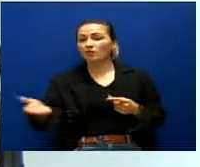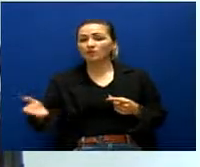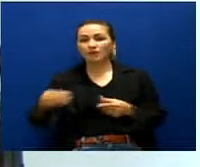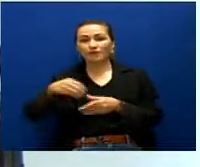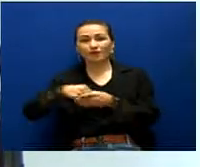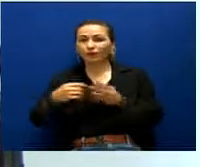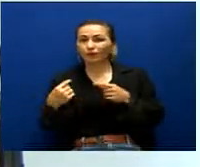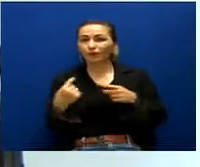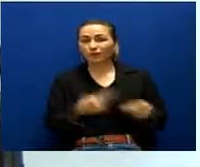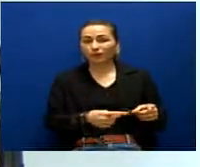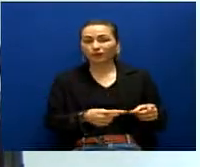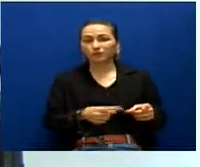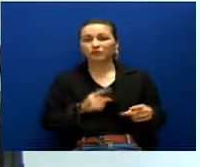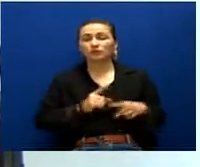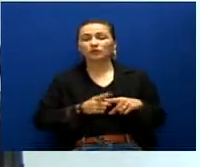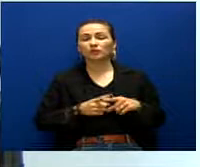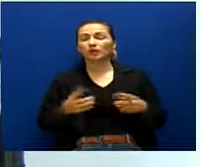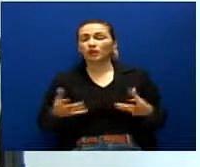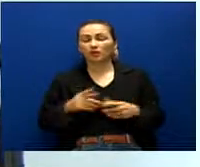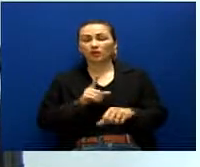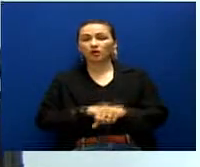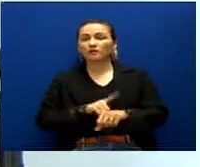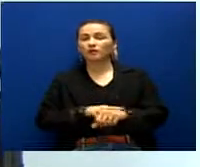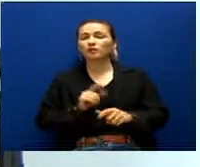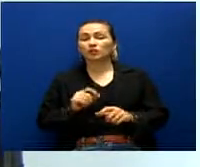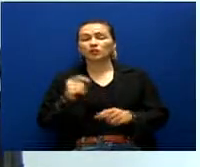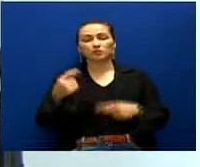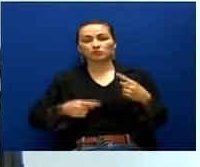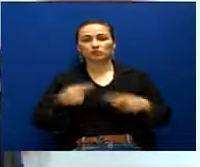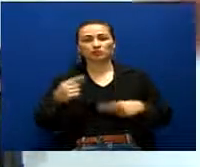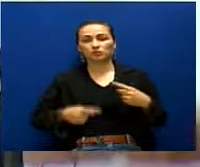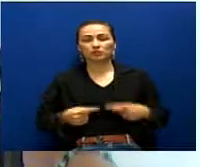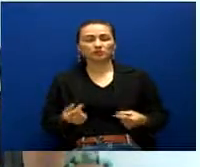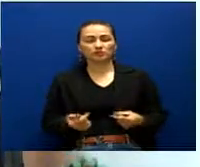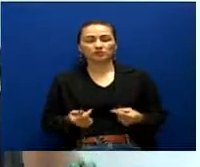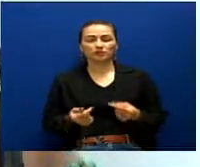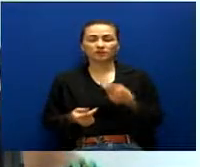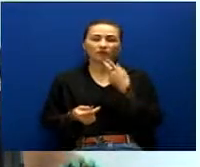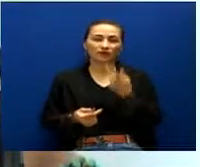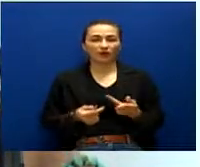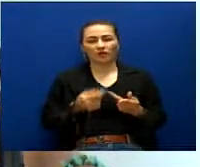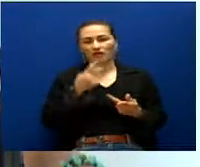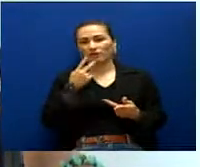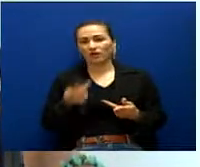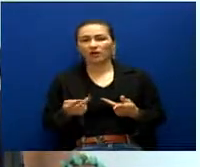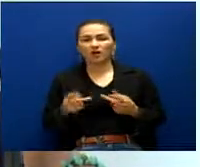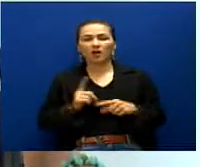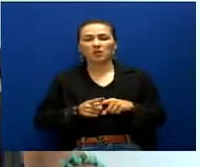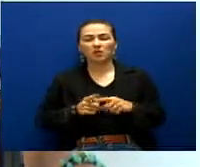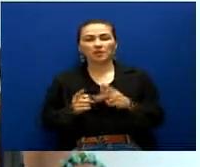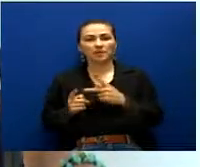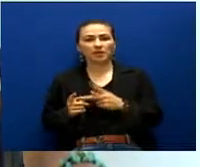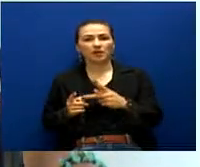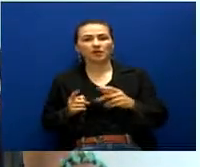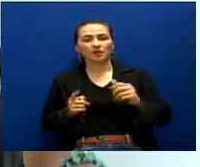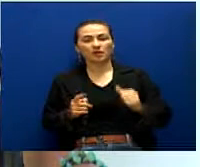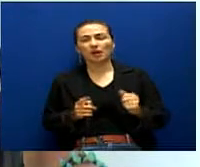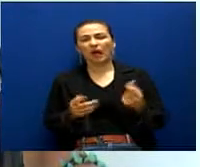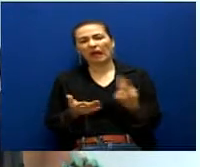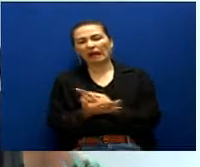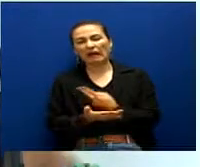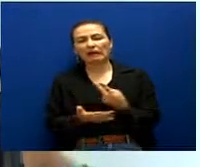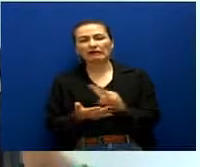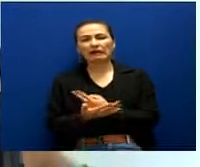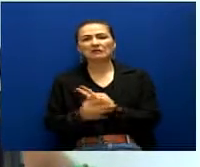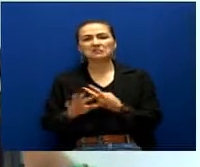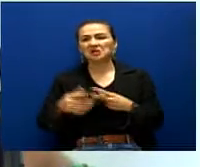vereadores. Que esse momento é para isso. Não adianta dizermos que há o PPA, há erro, se não debatermos quais são.